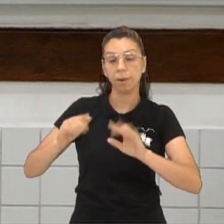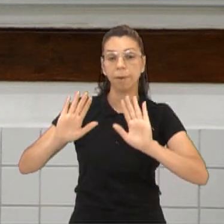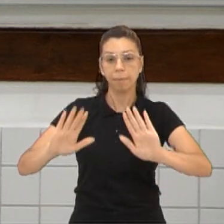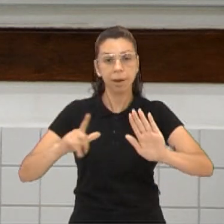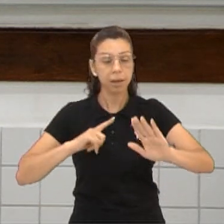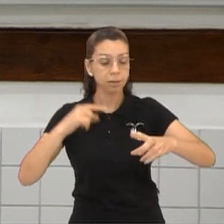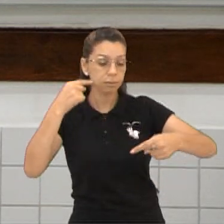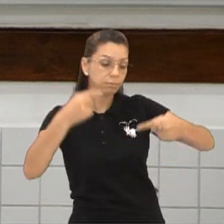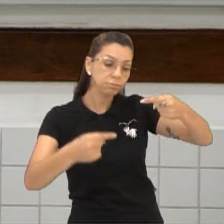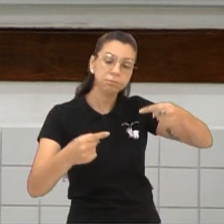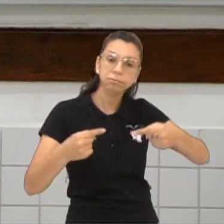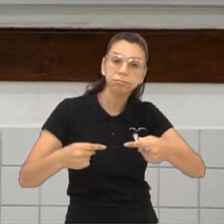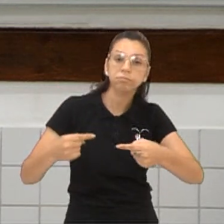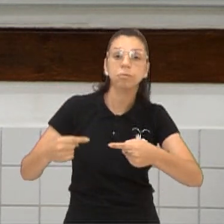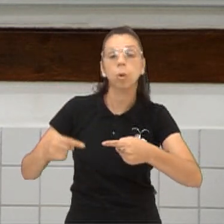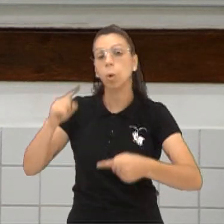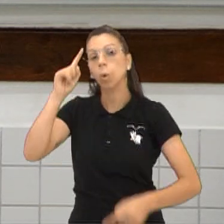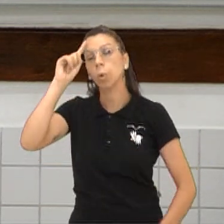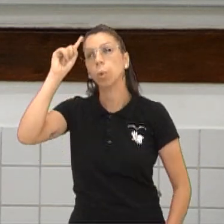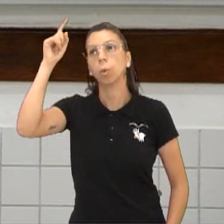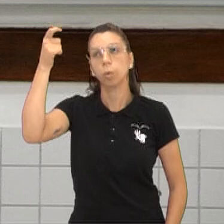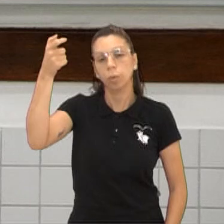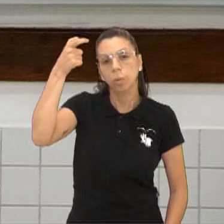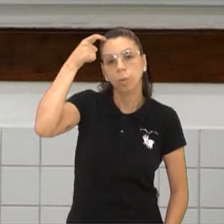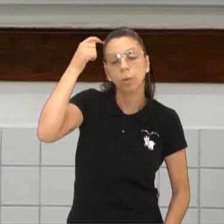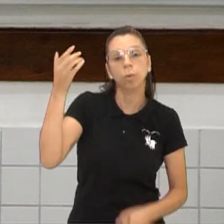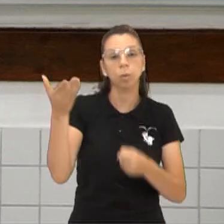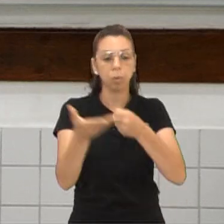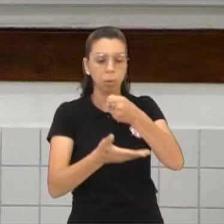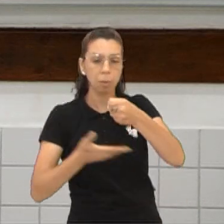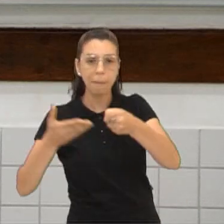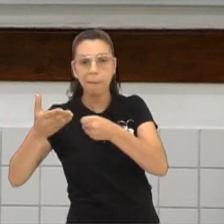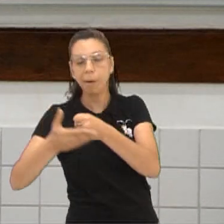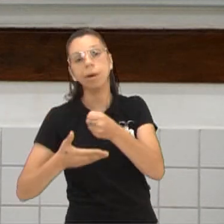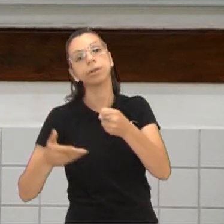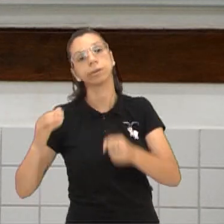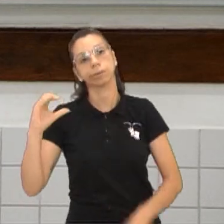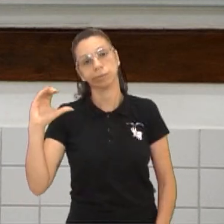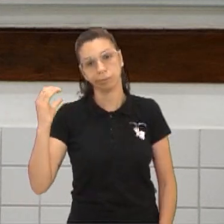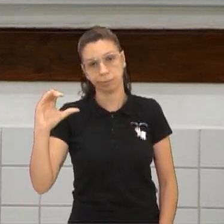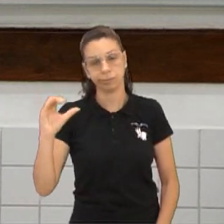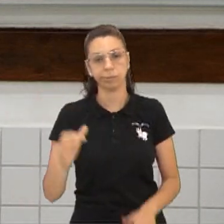debate racional, lógico e com bases científicas.